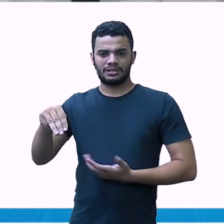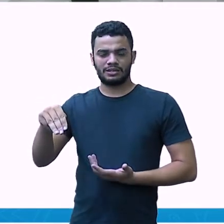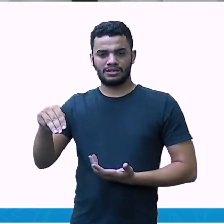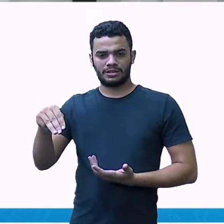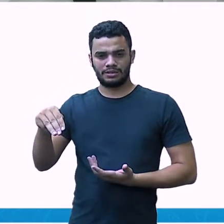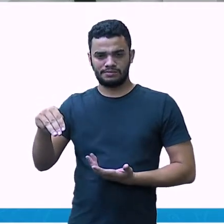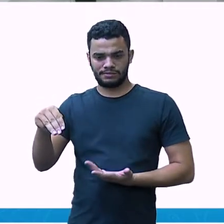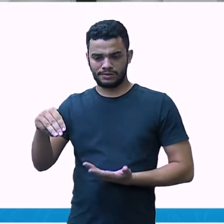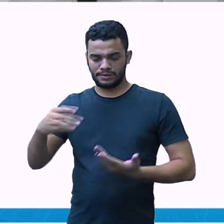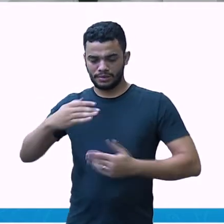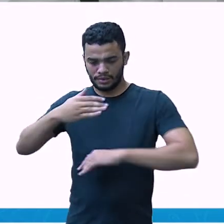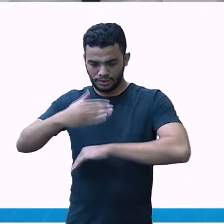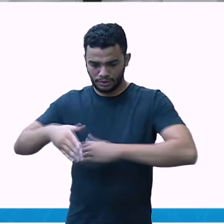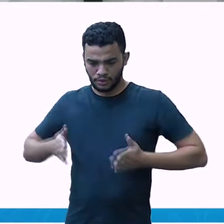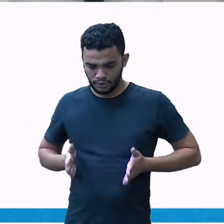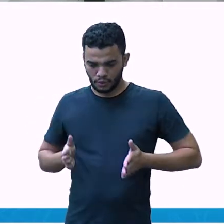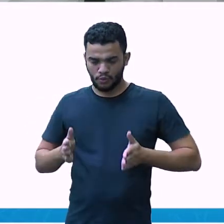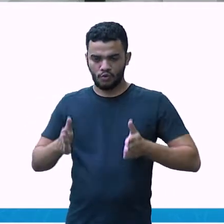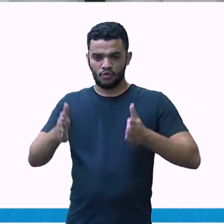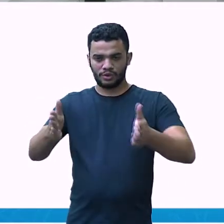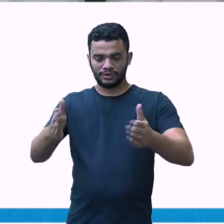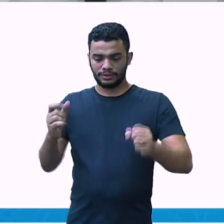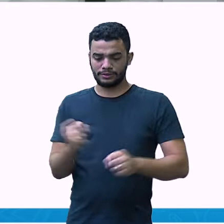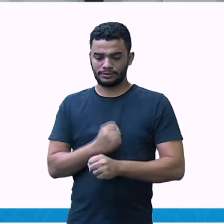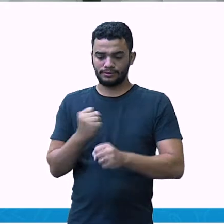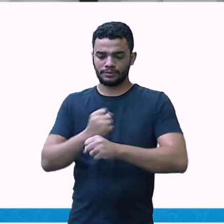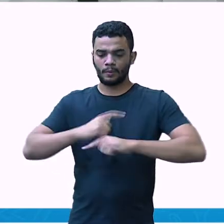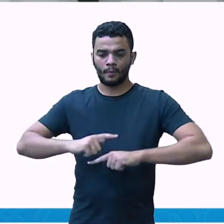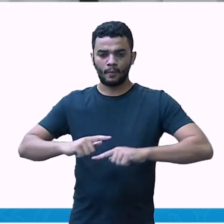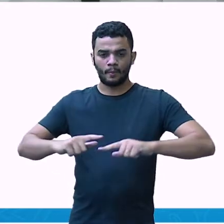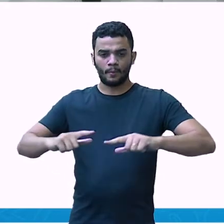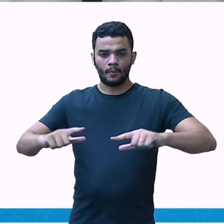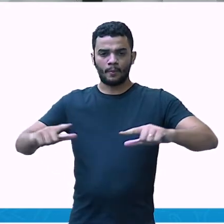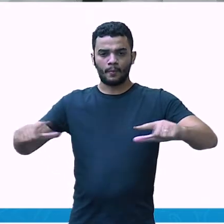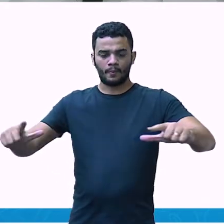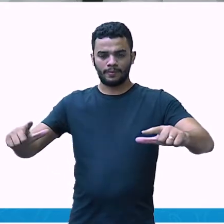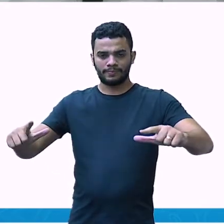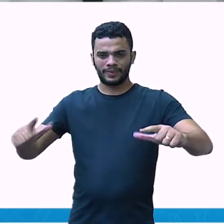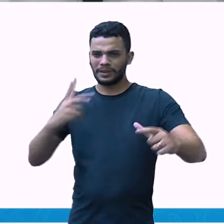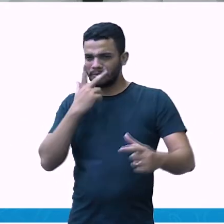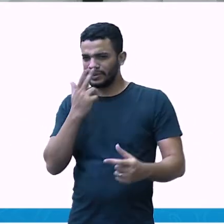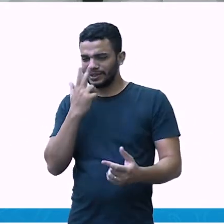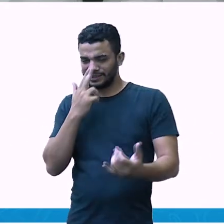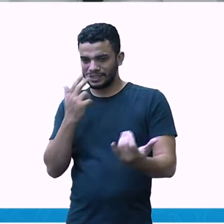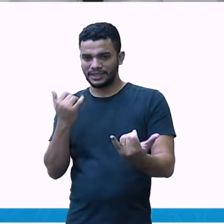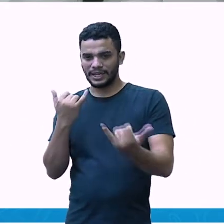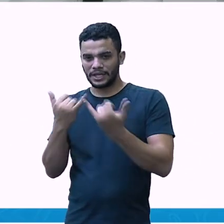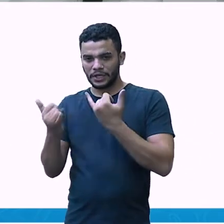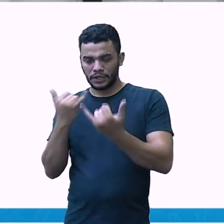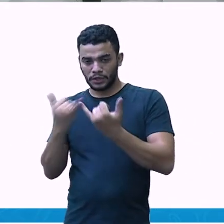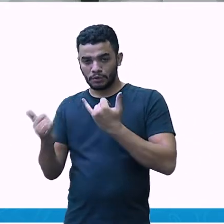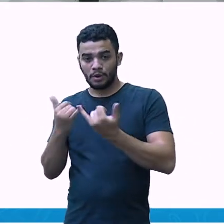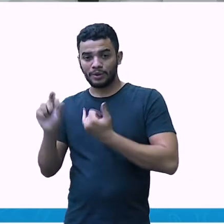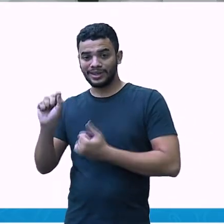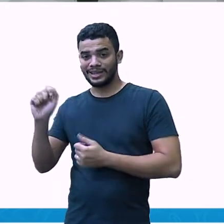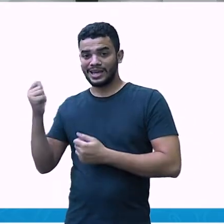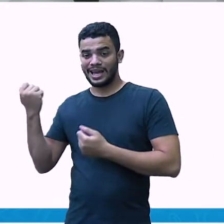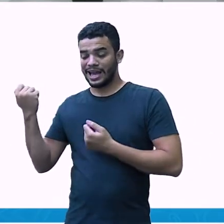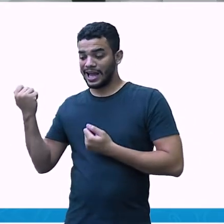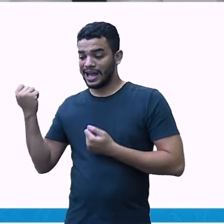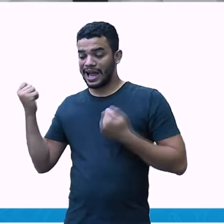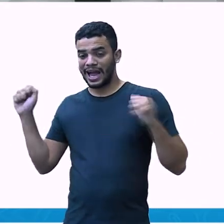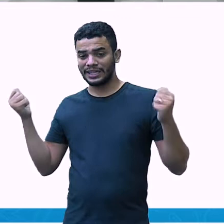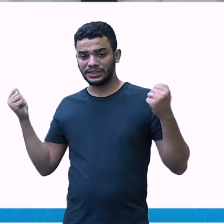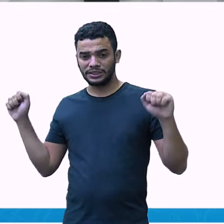rodoviária pavimentada, que igualou com a Argentina, e é interessante a gente observar aqui o Canadá,